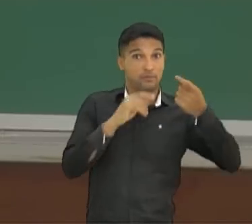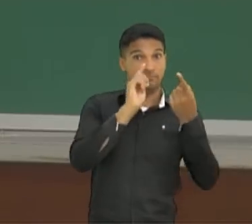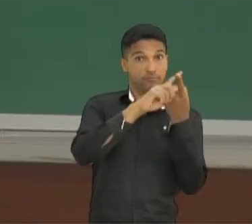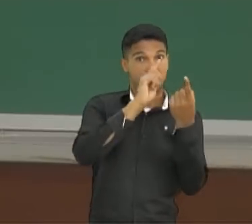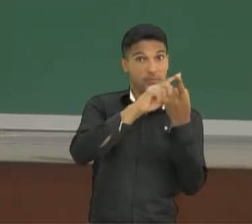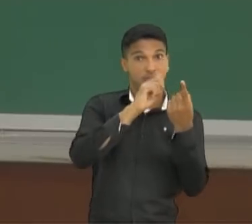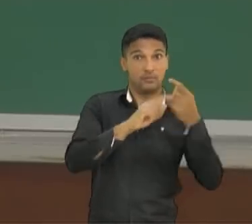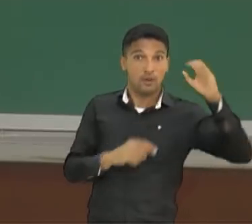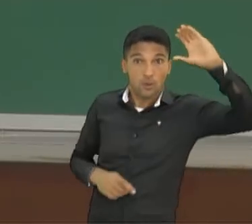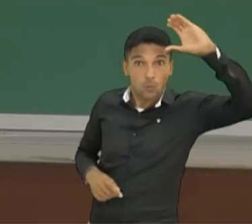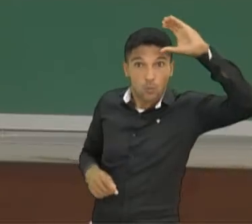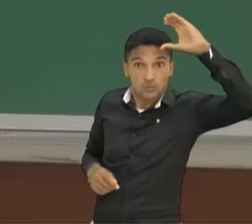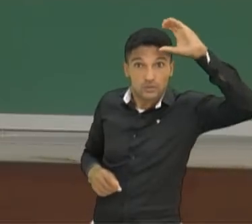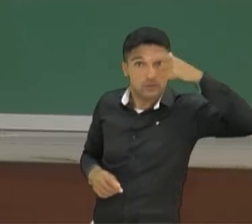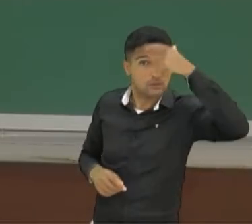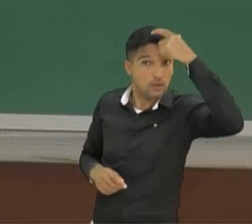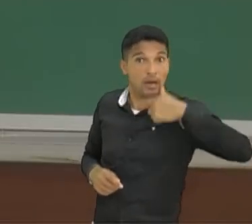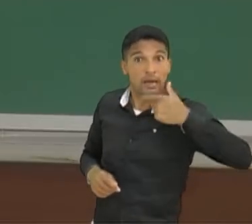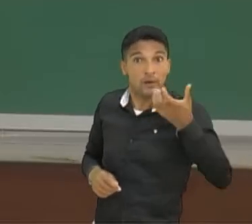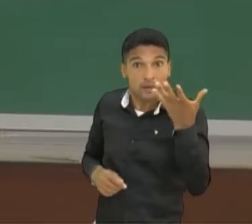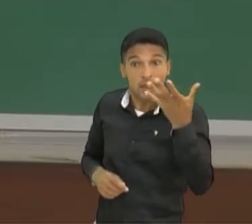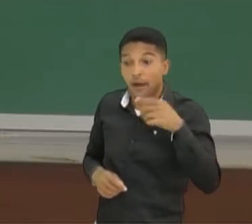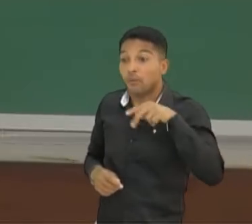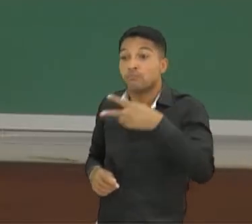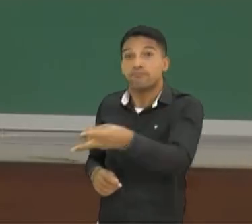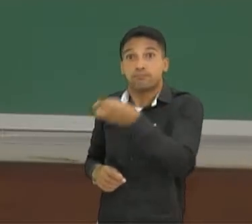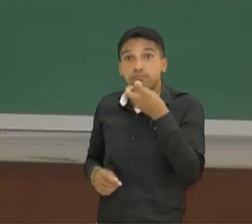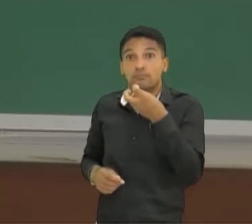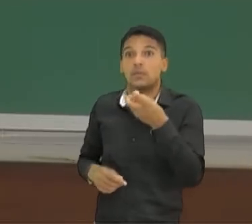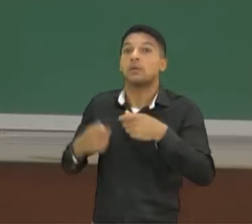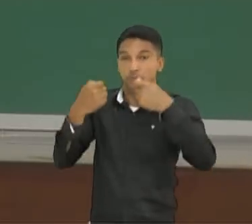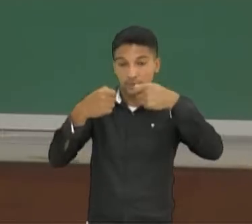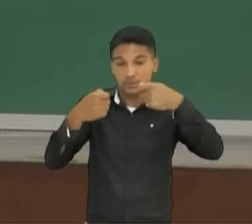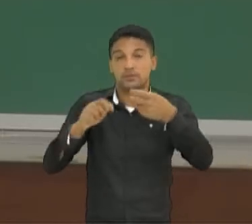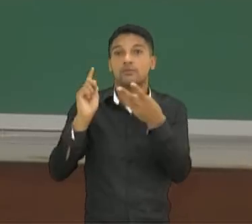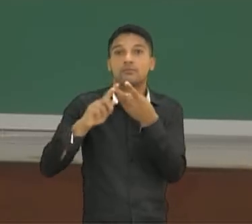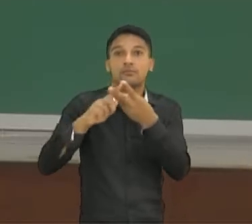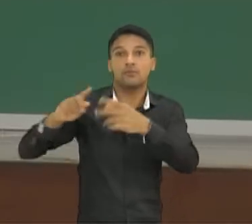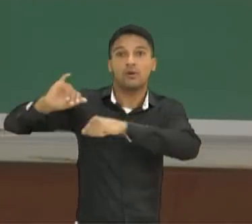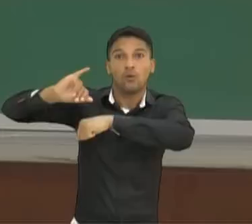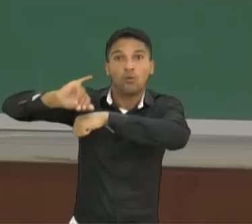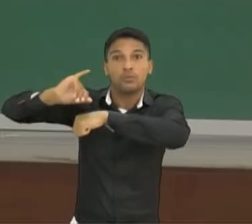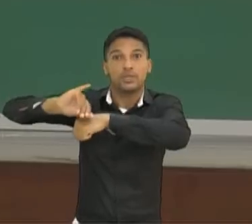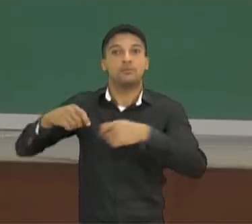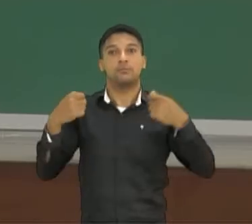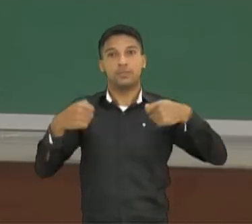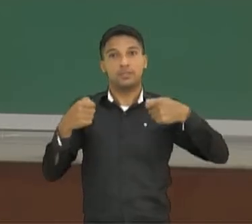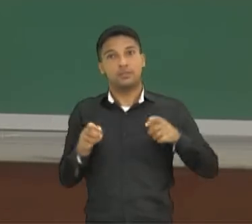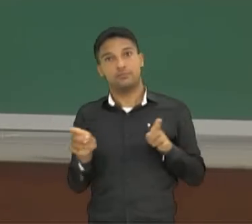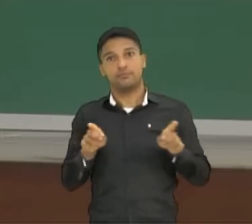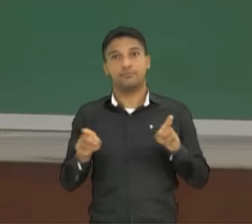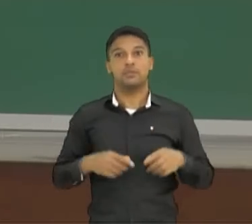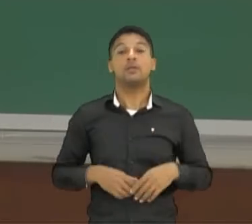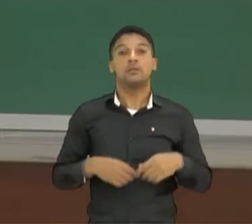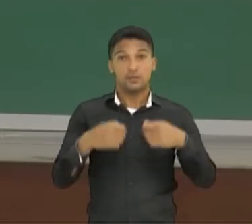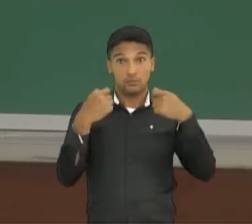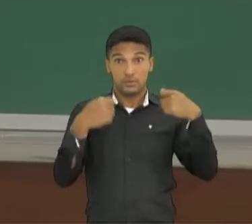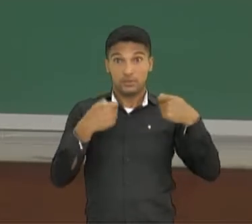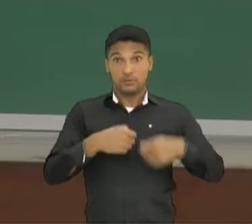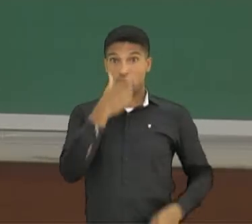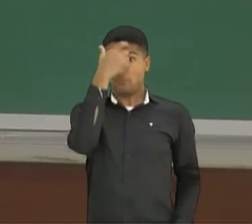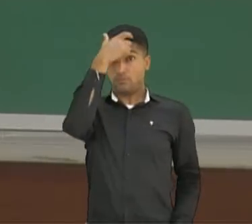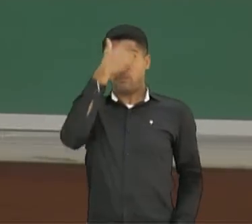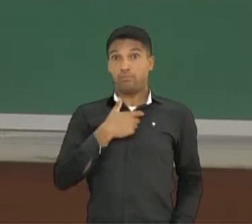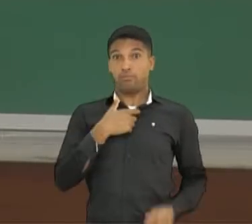ter um objeto, tá? E precisa haver uma relação entre o sujeito e o objeto. Se